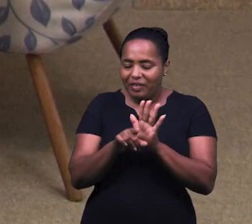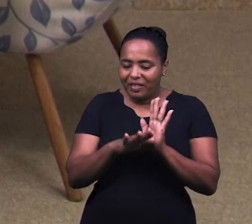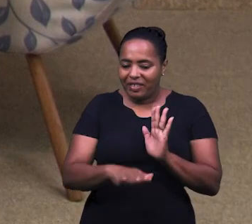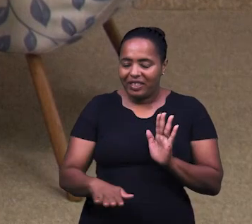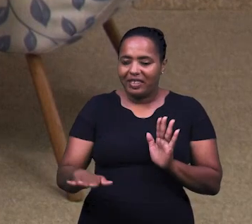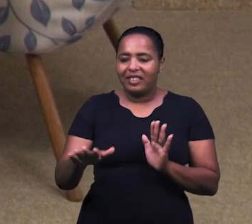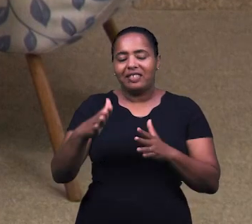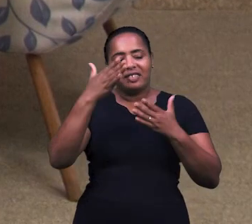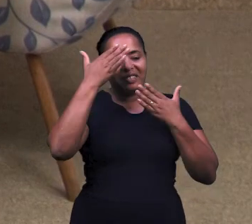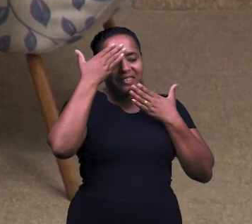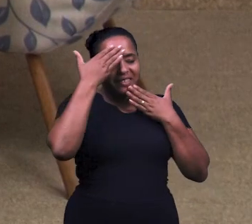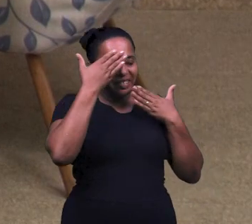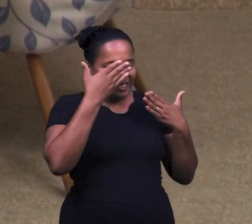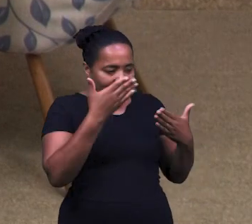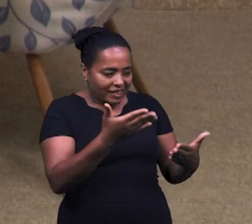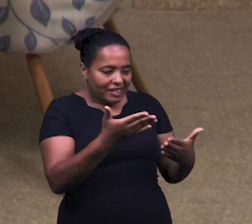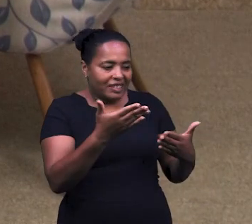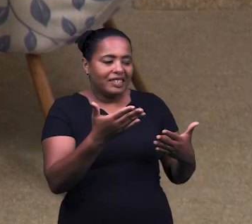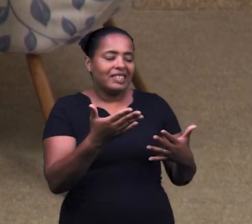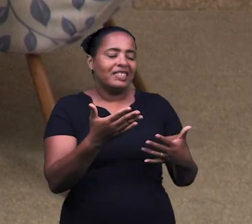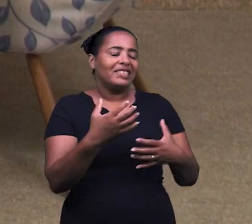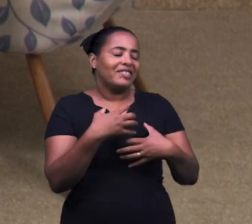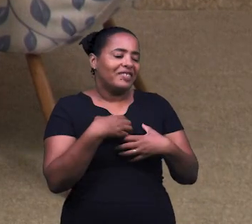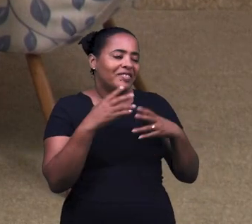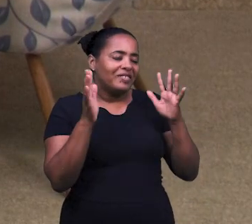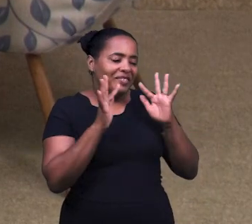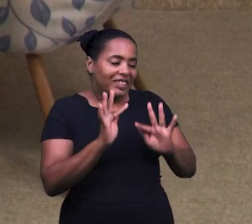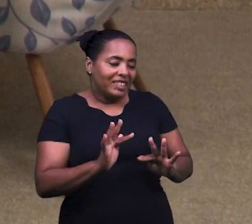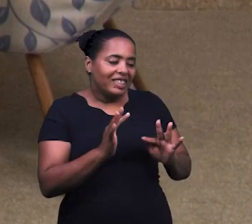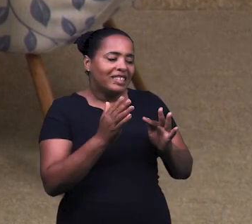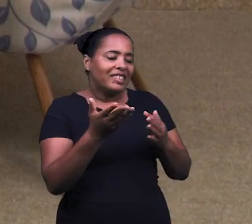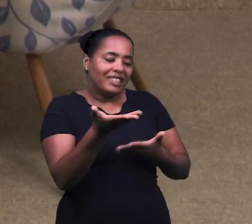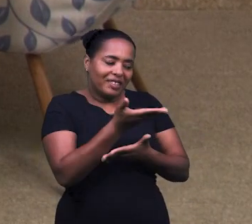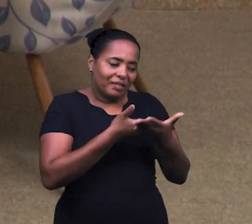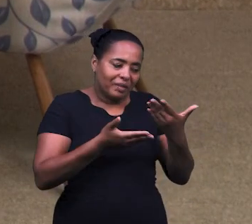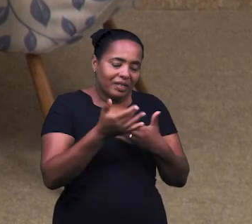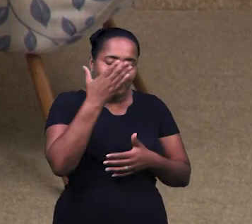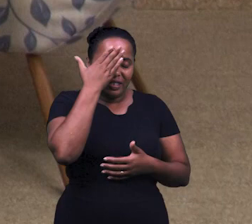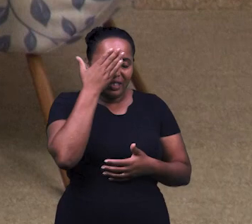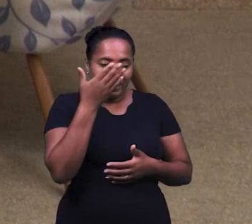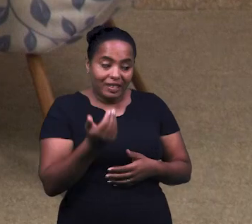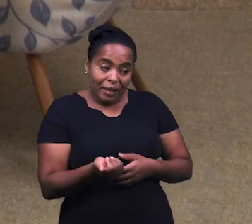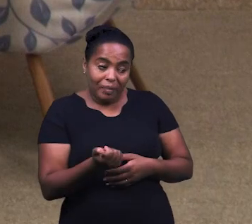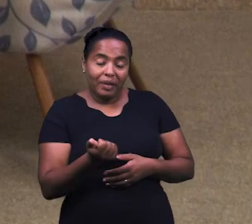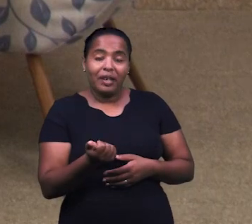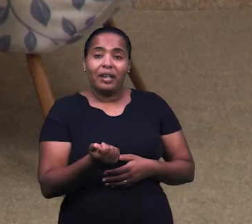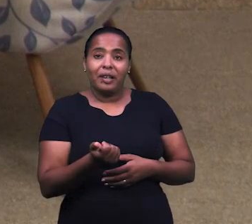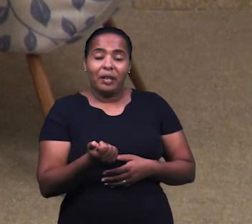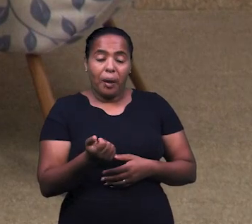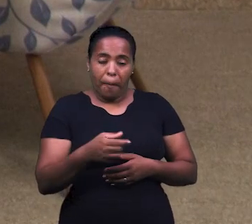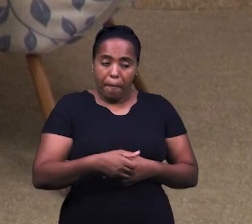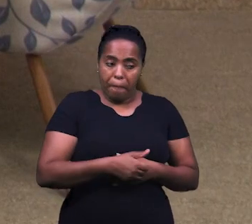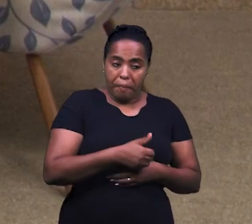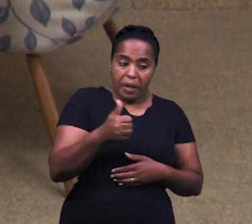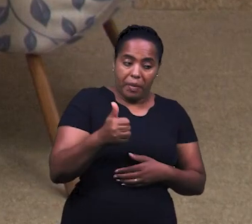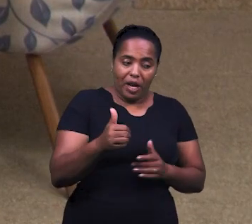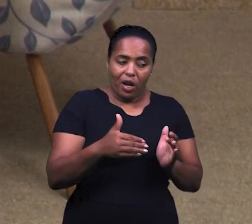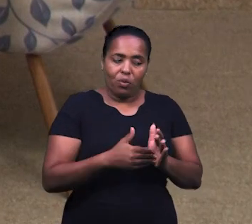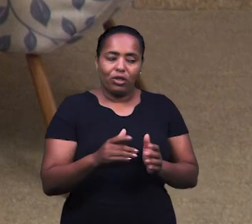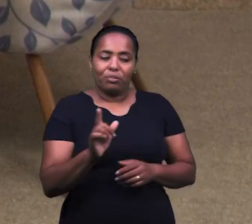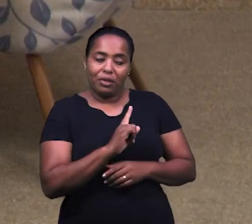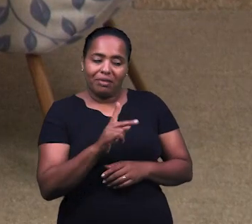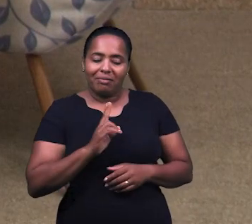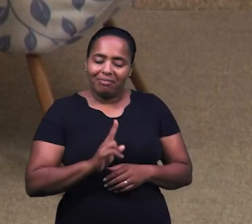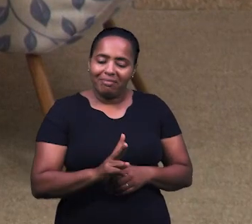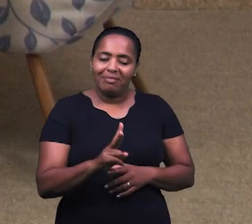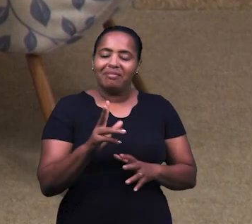das crianças. Quero te agradecer muito, estamos muito contentes com a sua participação, sabendo que não será a primeira nem a última vez,